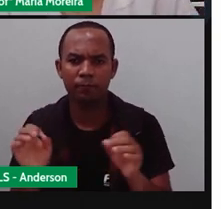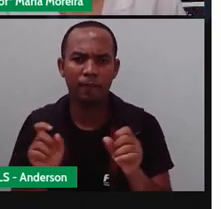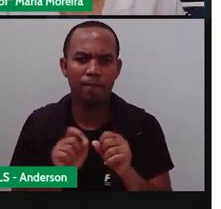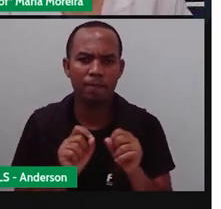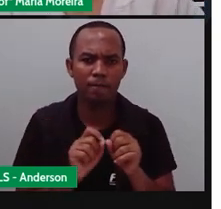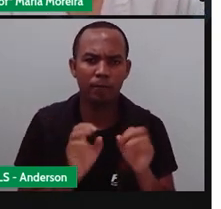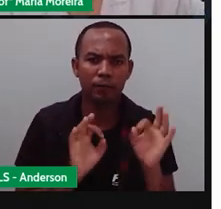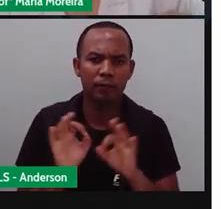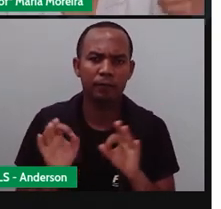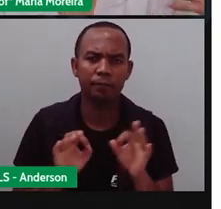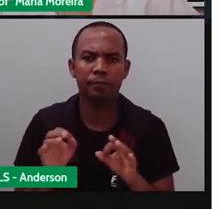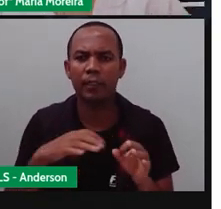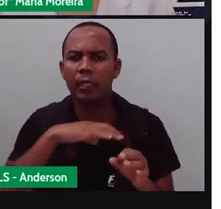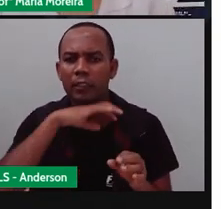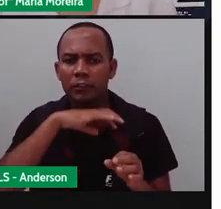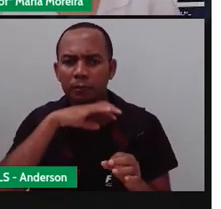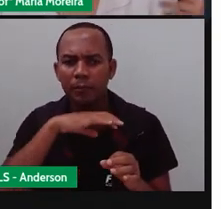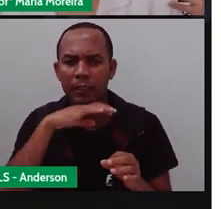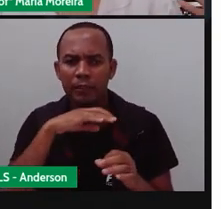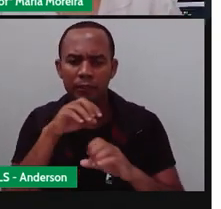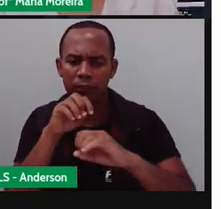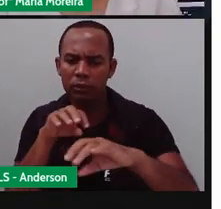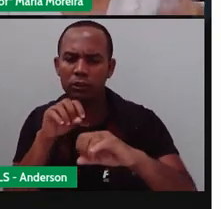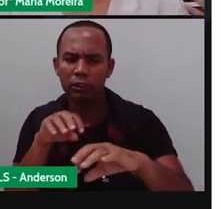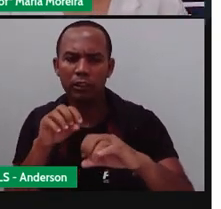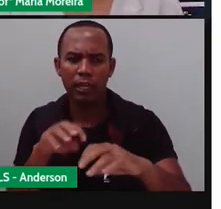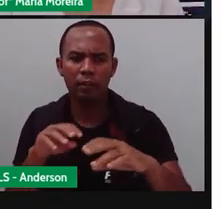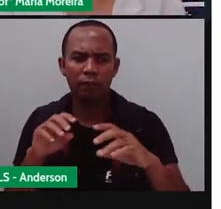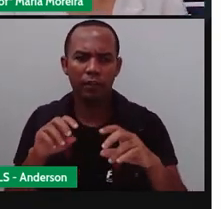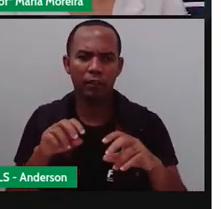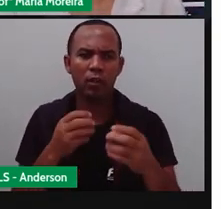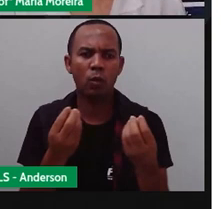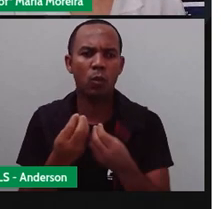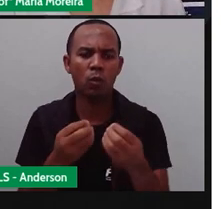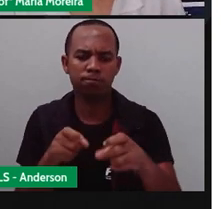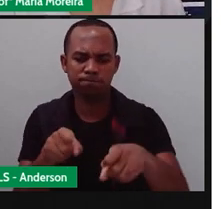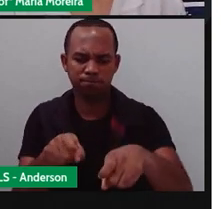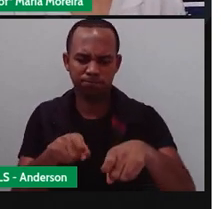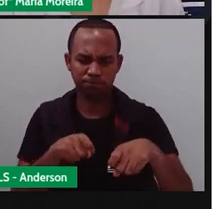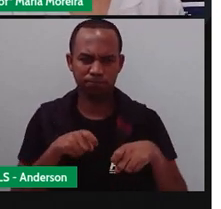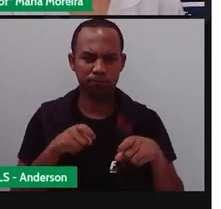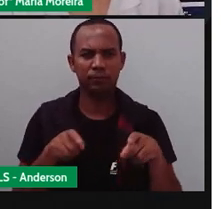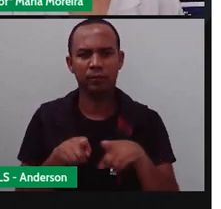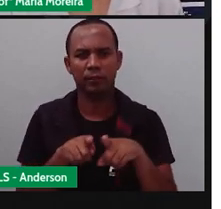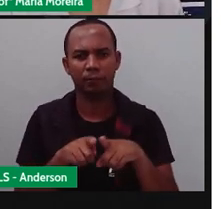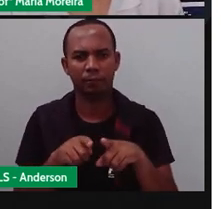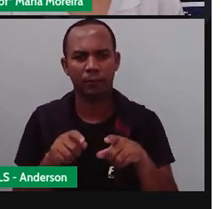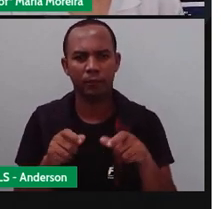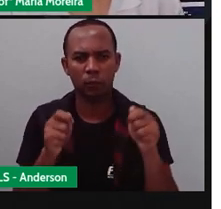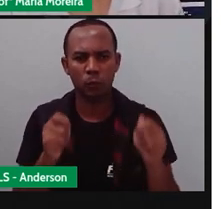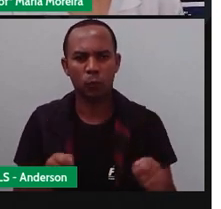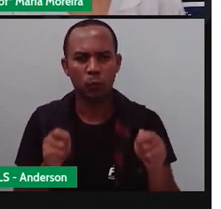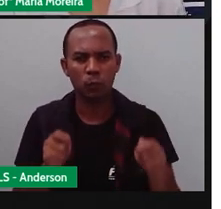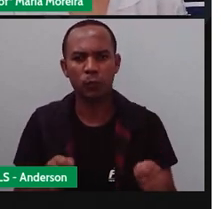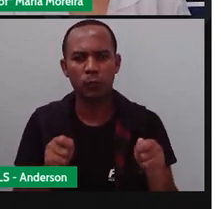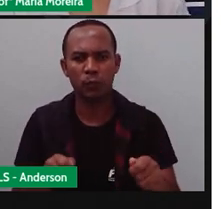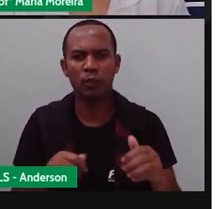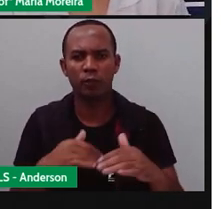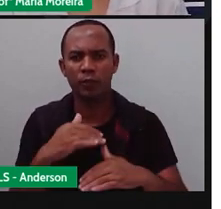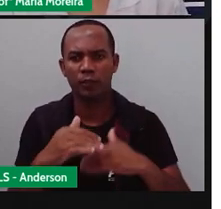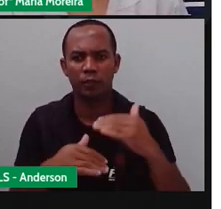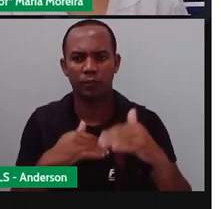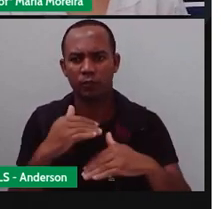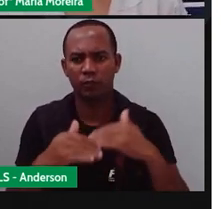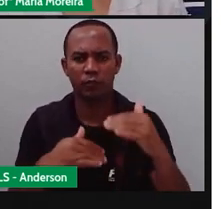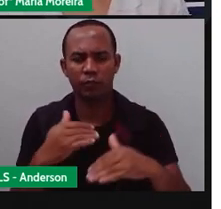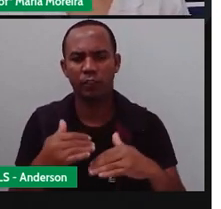isso se domesticou os animais se coloca os animais para puxar trenó carroça é isso a medida que houve O que o desenvolvimento